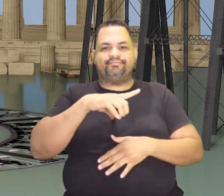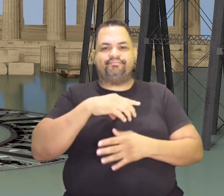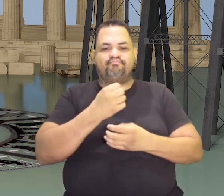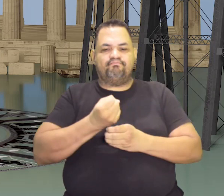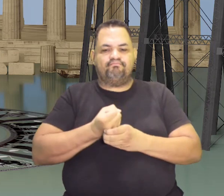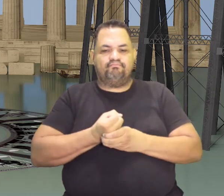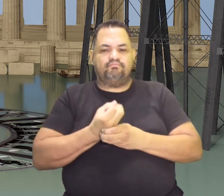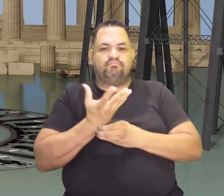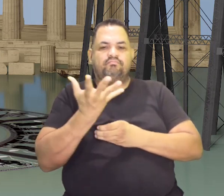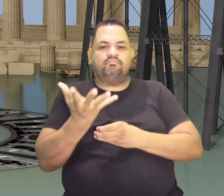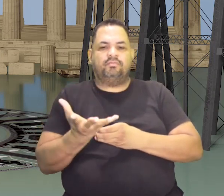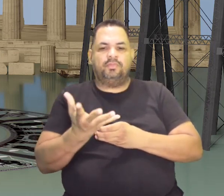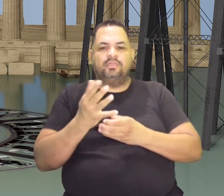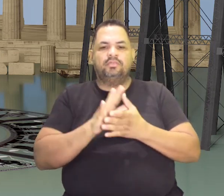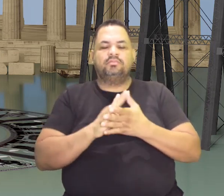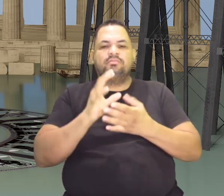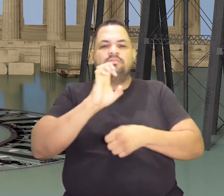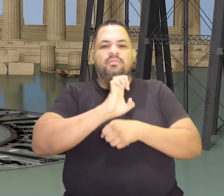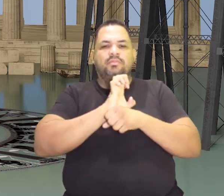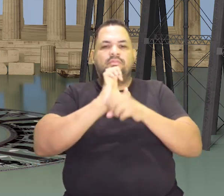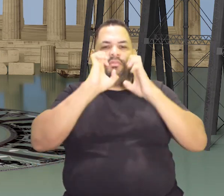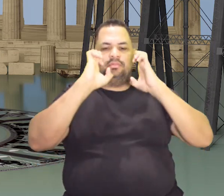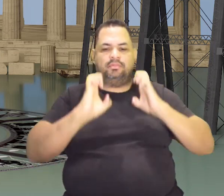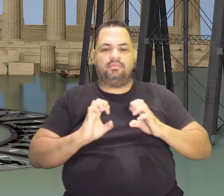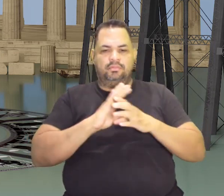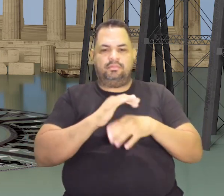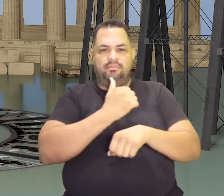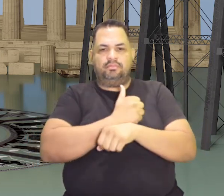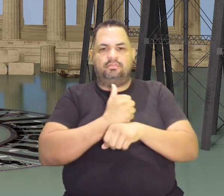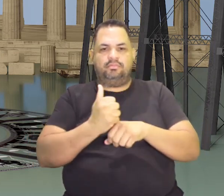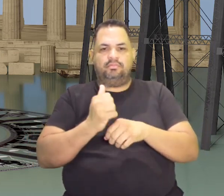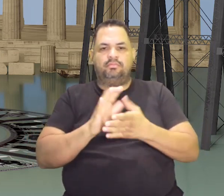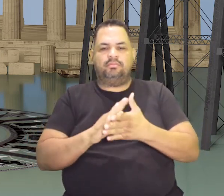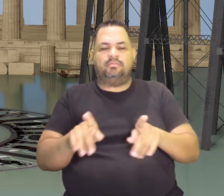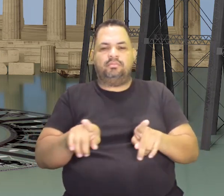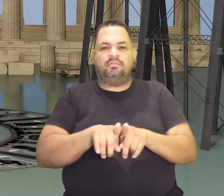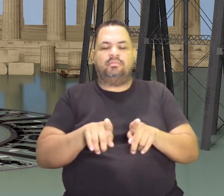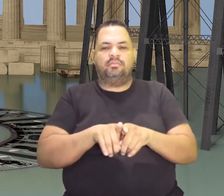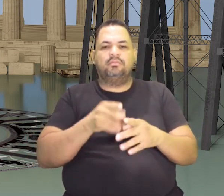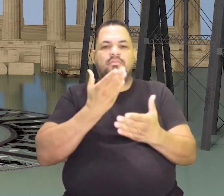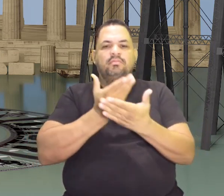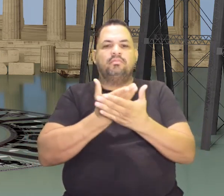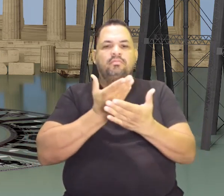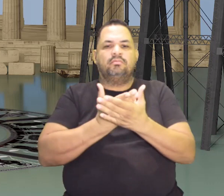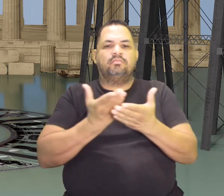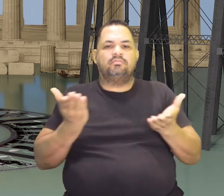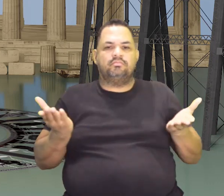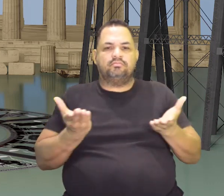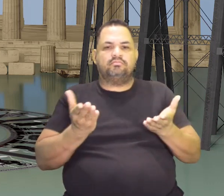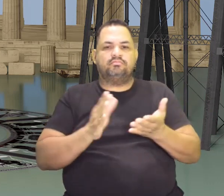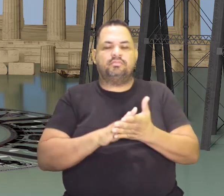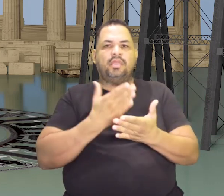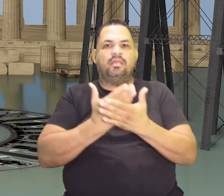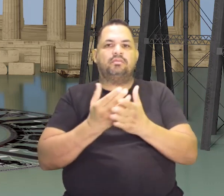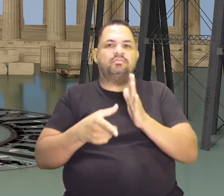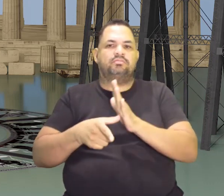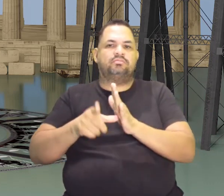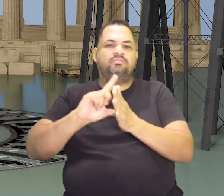mais adequada, ética e moral diante da sociedade, da escola que vocês habitam aí, né? Na aula anterior nós